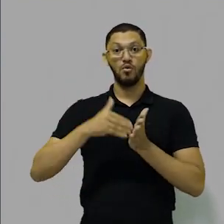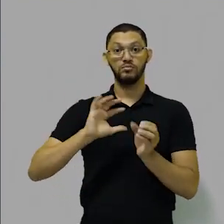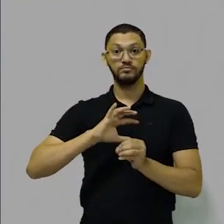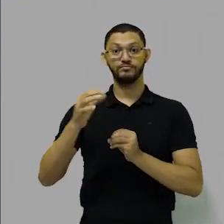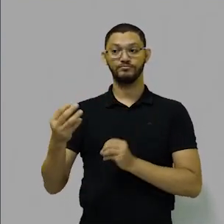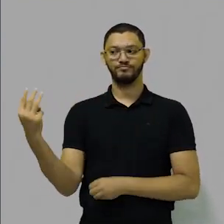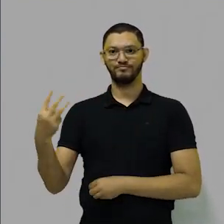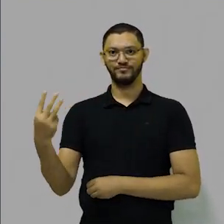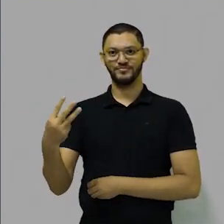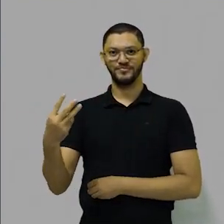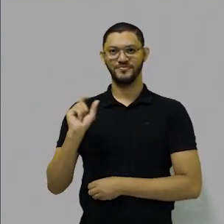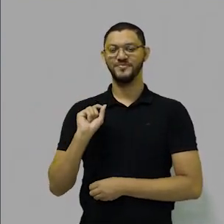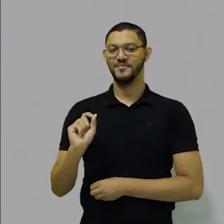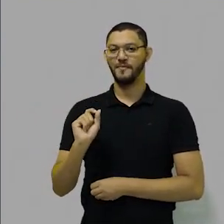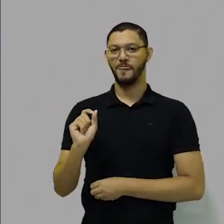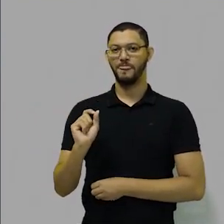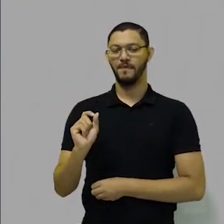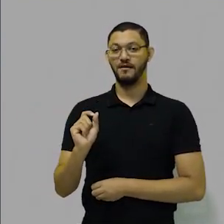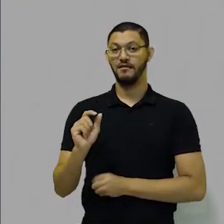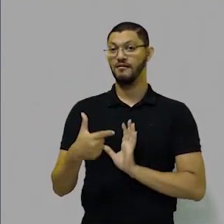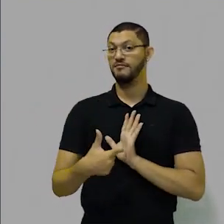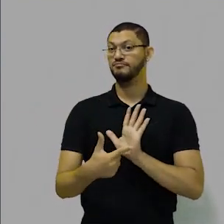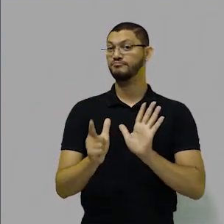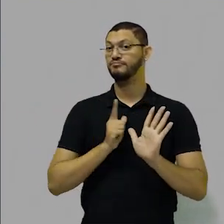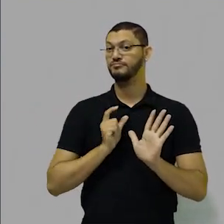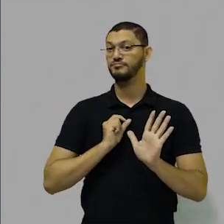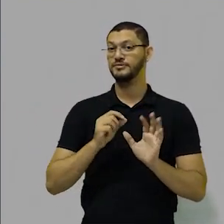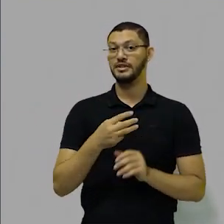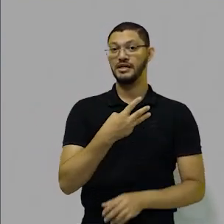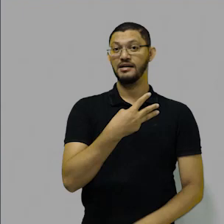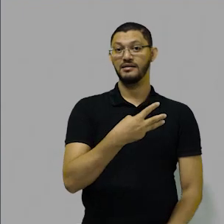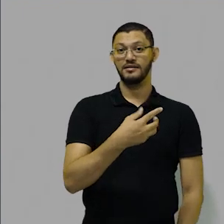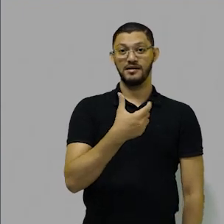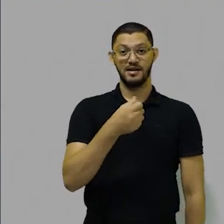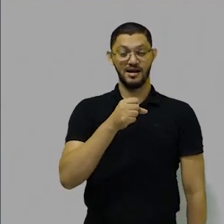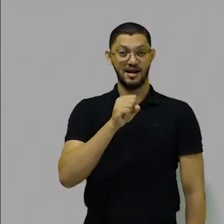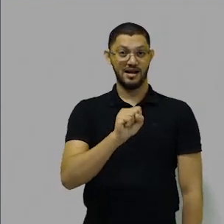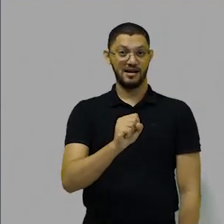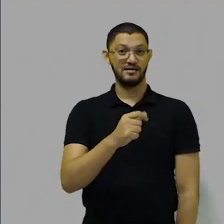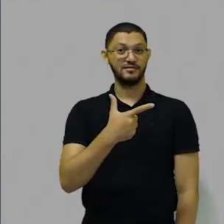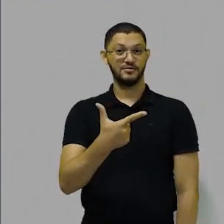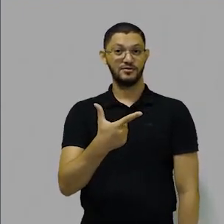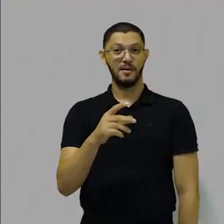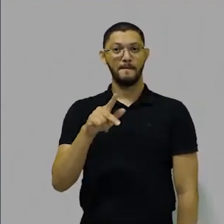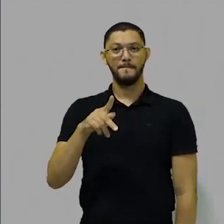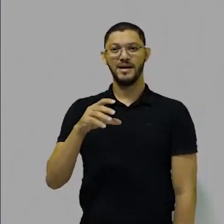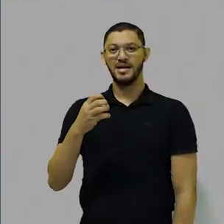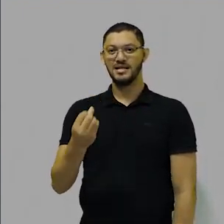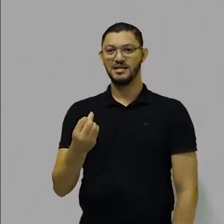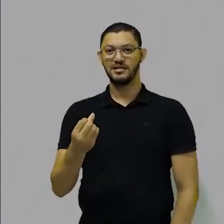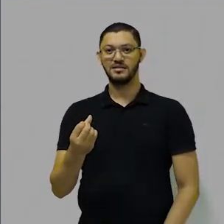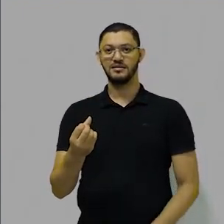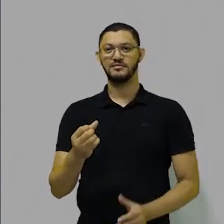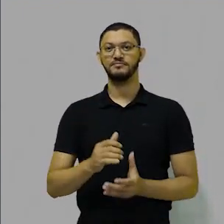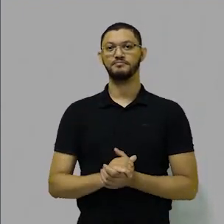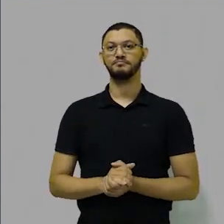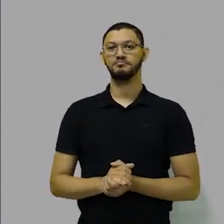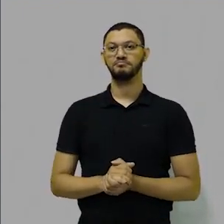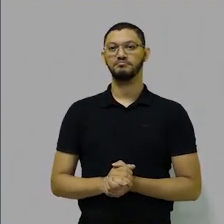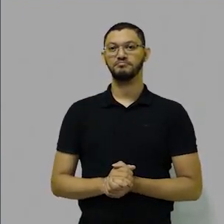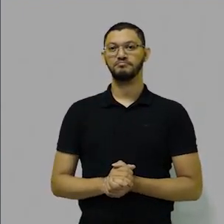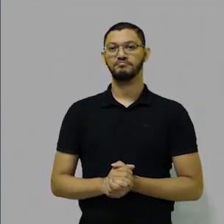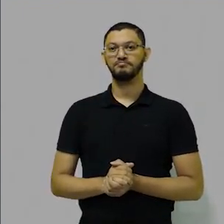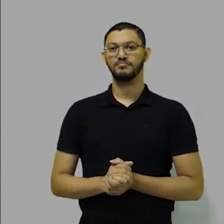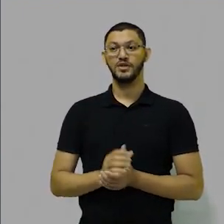o terceiro, vai apresentar 3s2, 3p6, 2 mais 6, 8 elétrons,